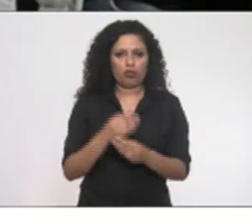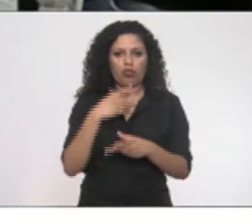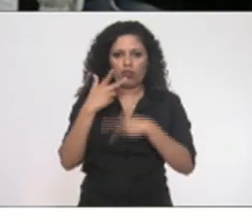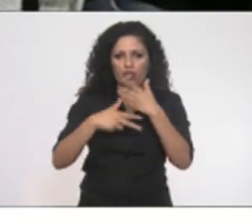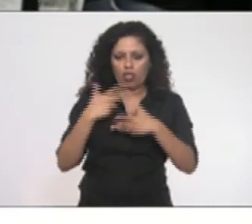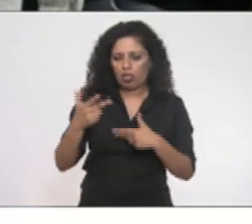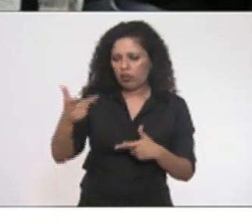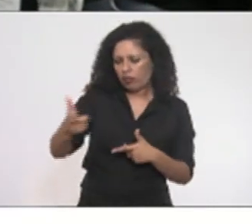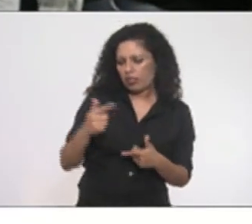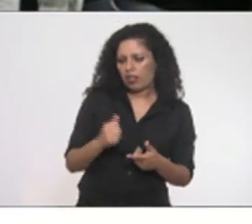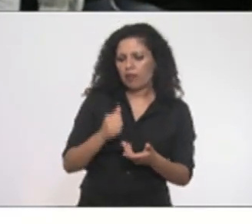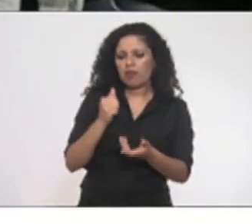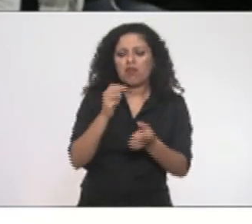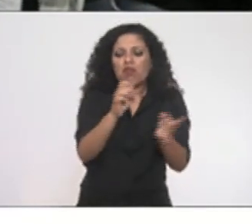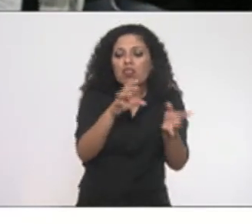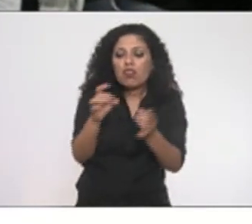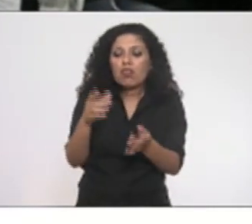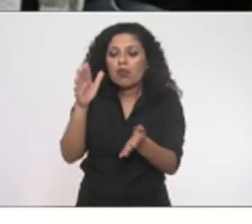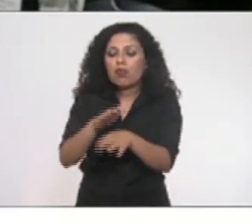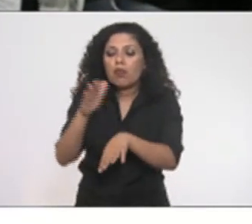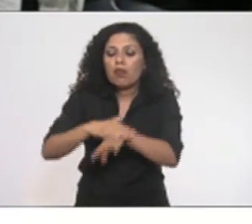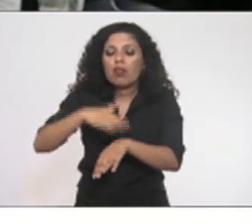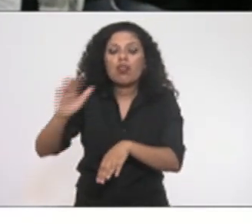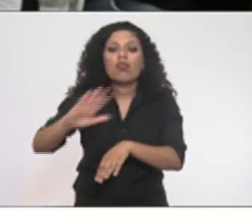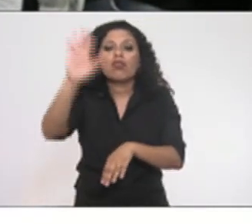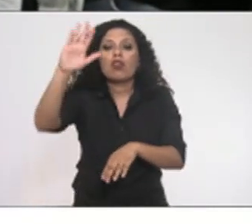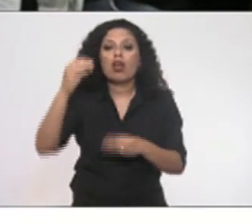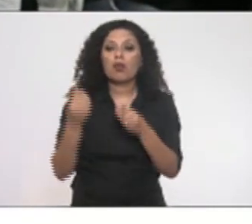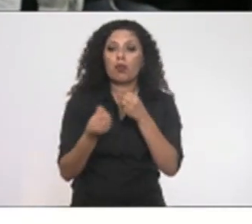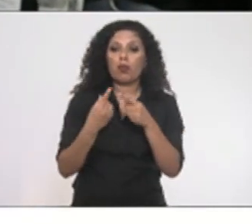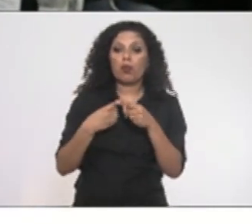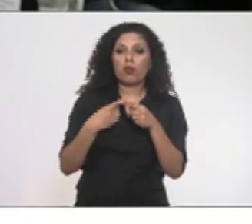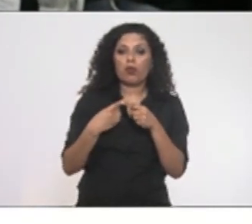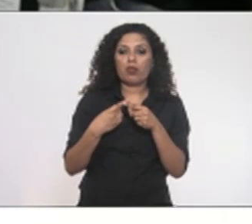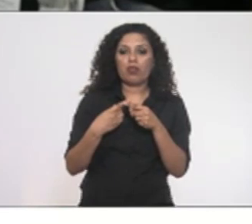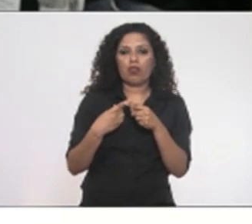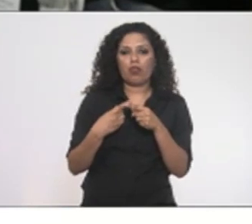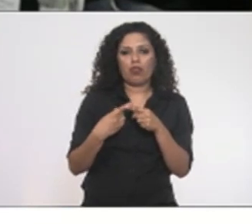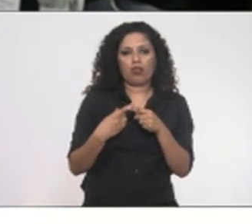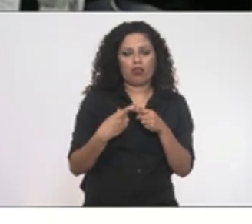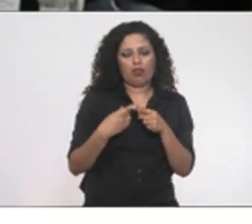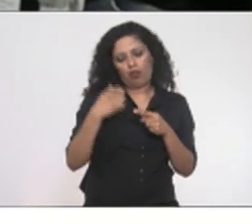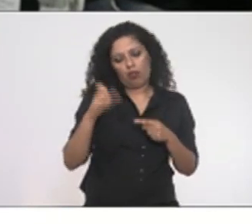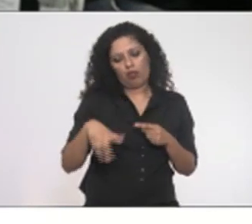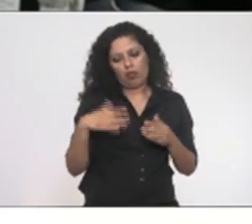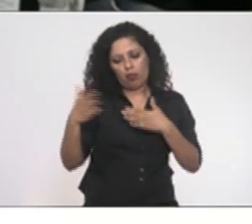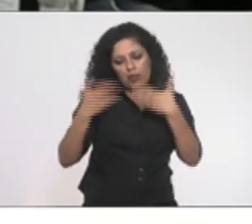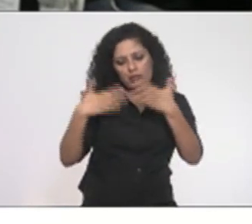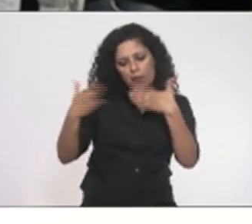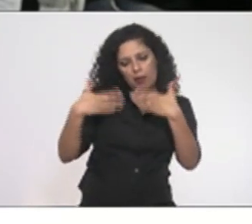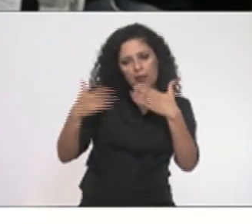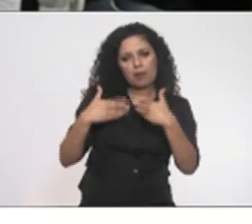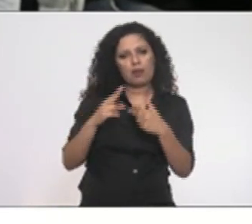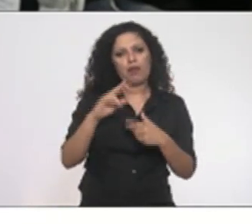mesmo está vendendo mais caro do que o resto do mercado está cobrando. Fica automático isso.